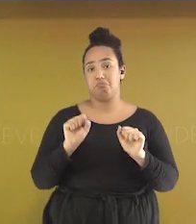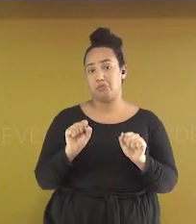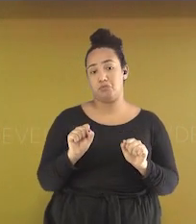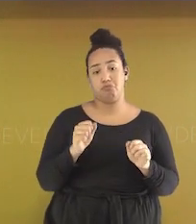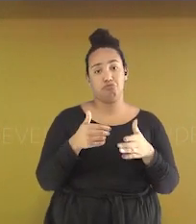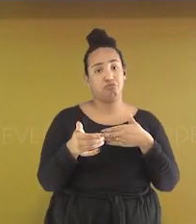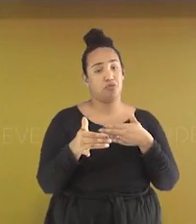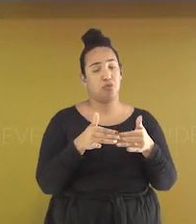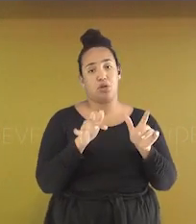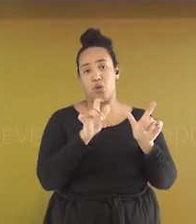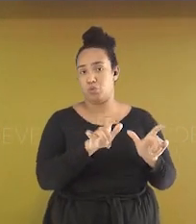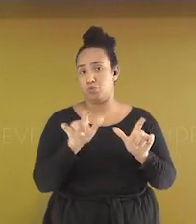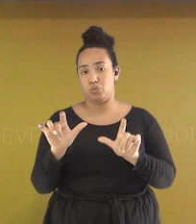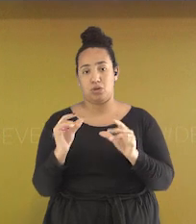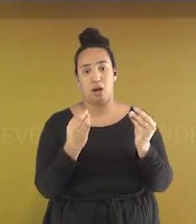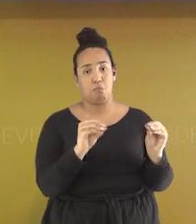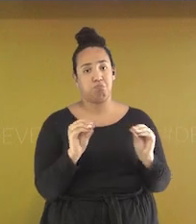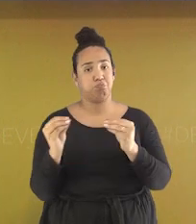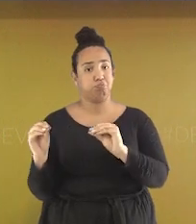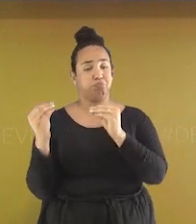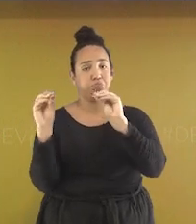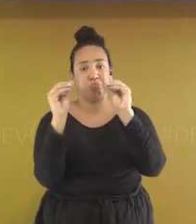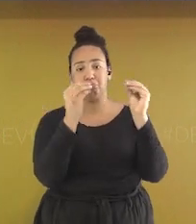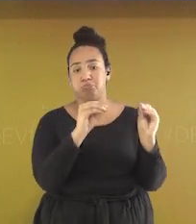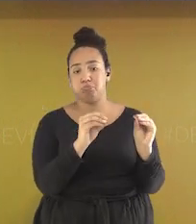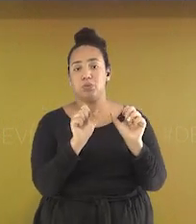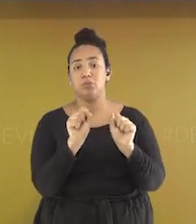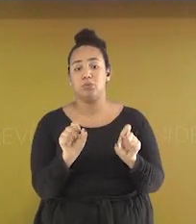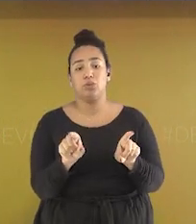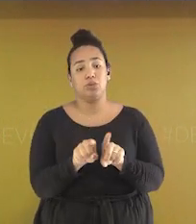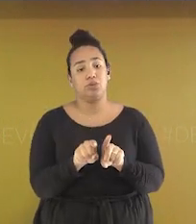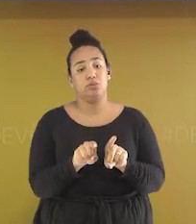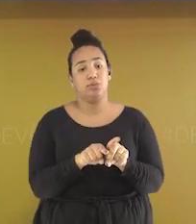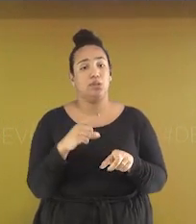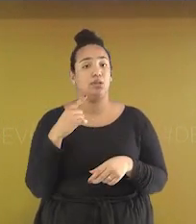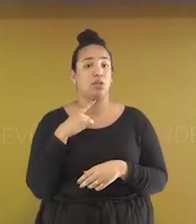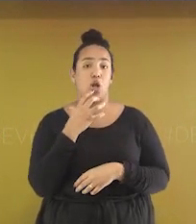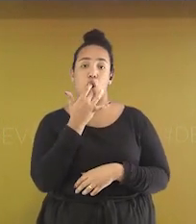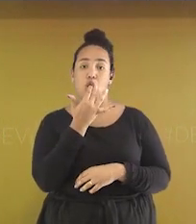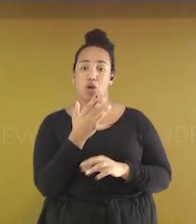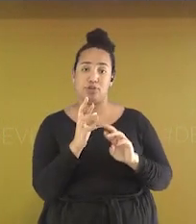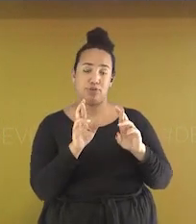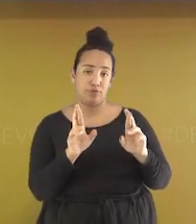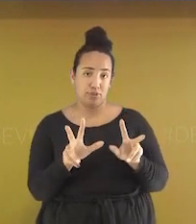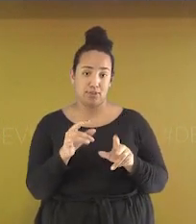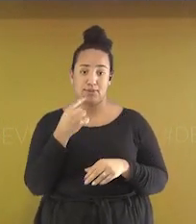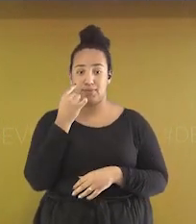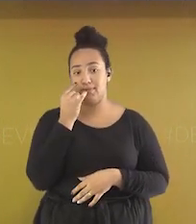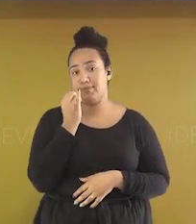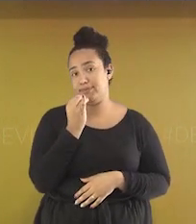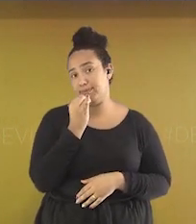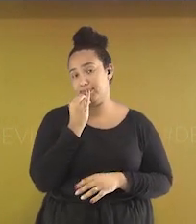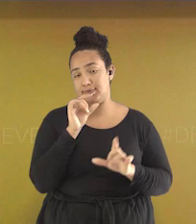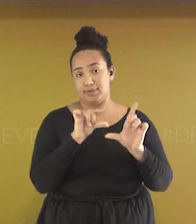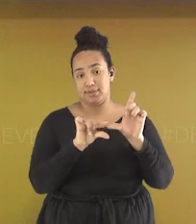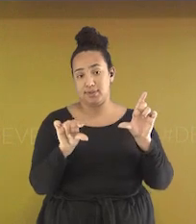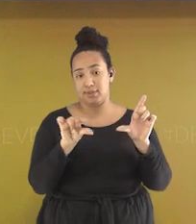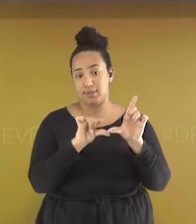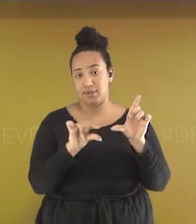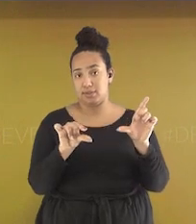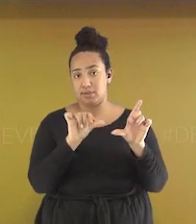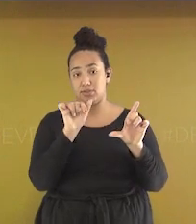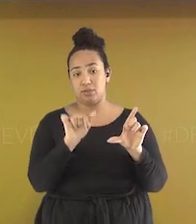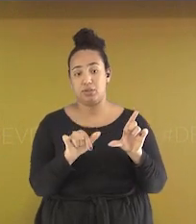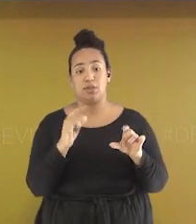ser colocadas em qualquer parte do gráfico e podem ser destacadas por cores. No caso, a nossa legenda